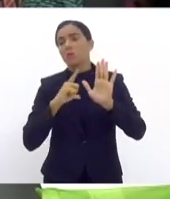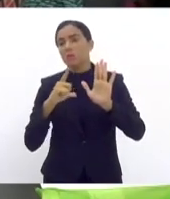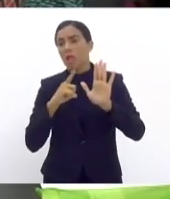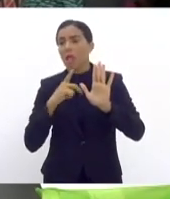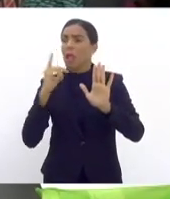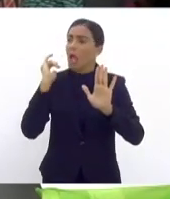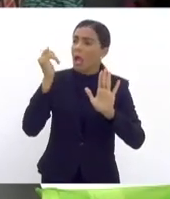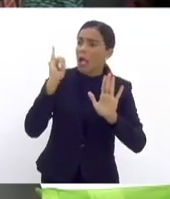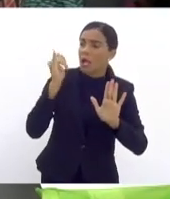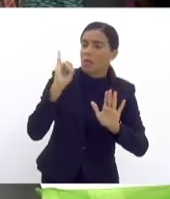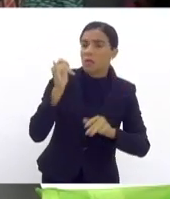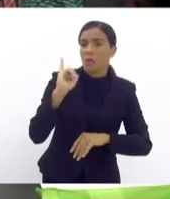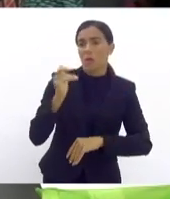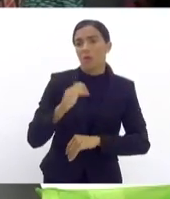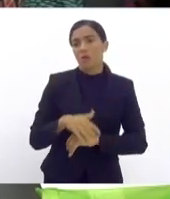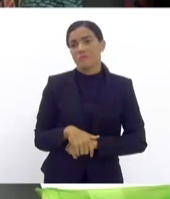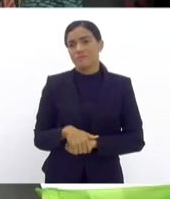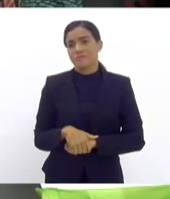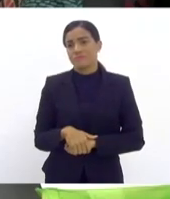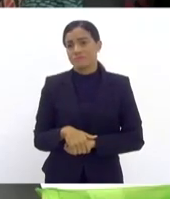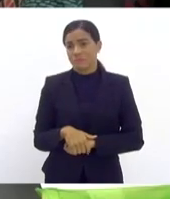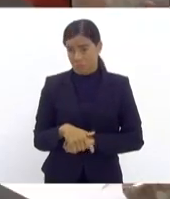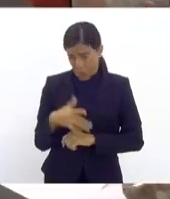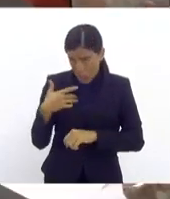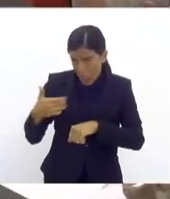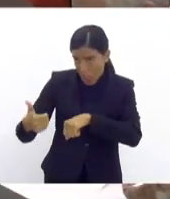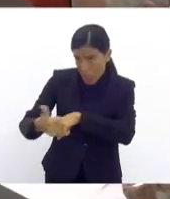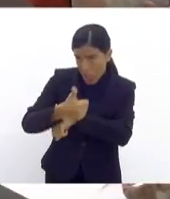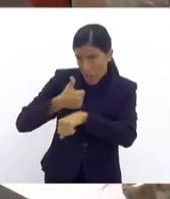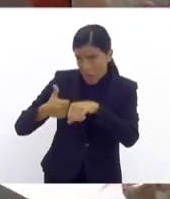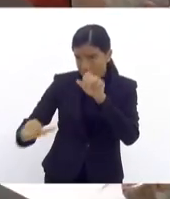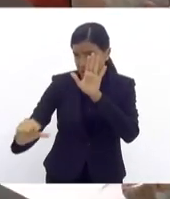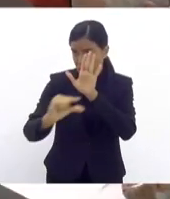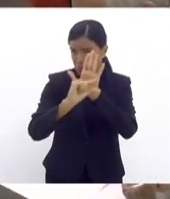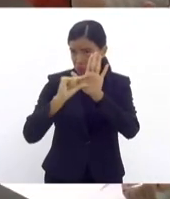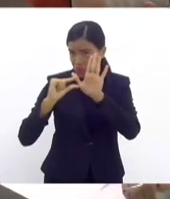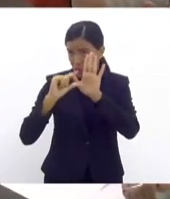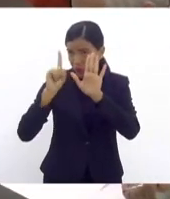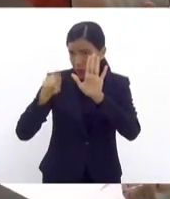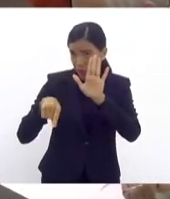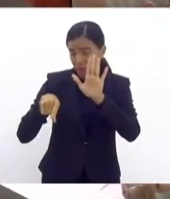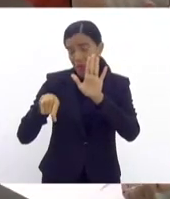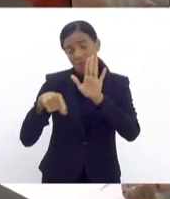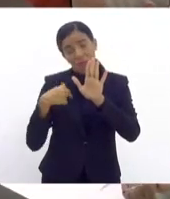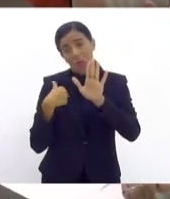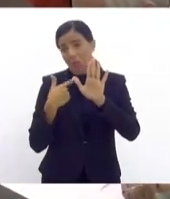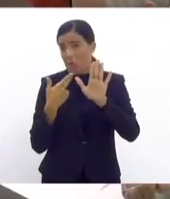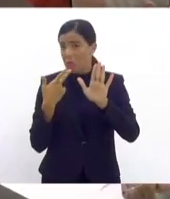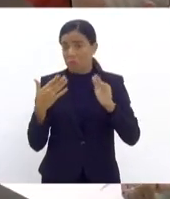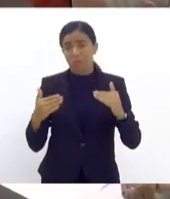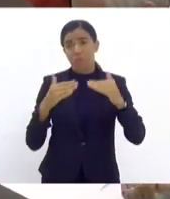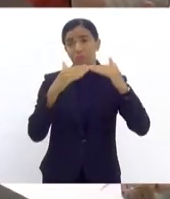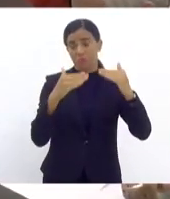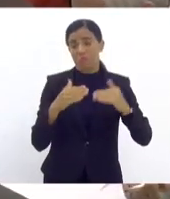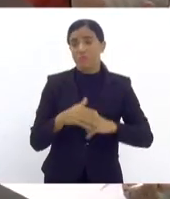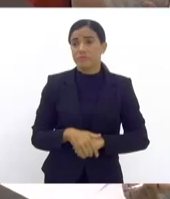sua. Você quer aperfeiçoar a redação da emenda? Eu dei como favorável.